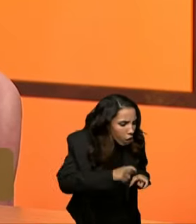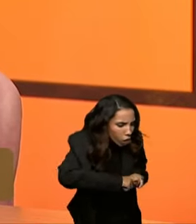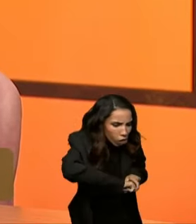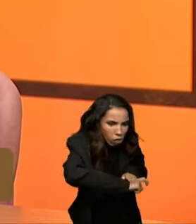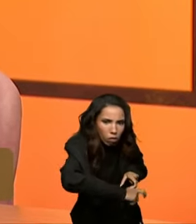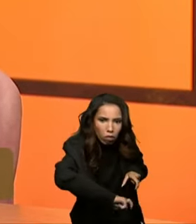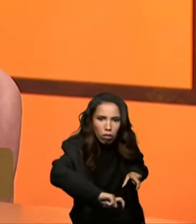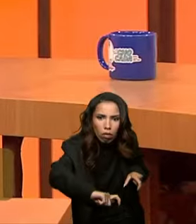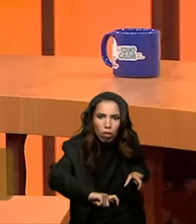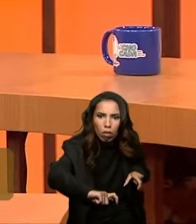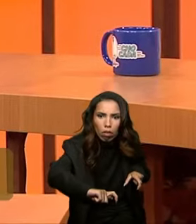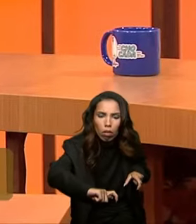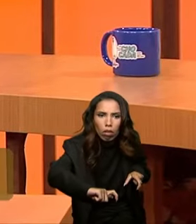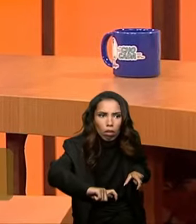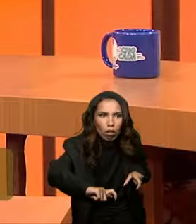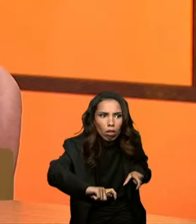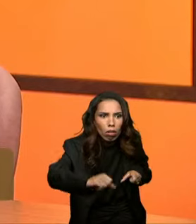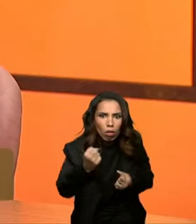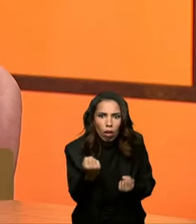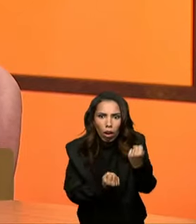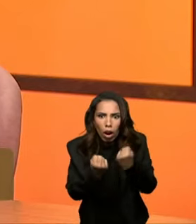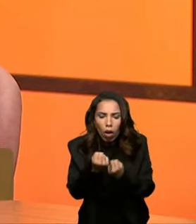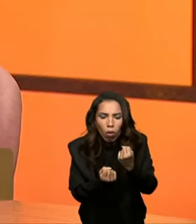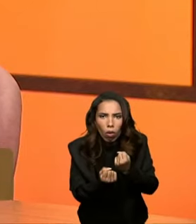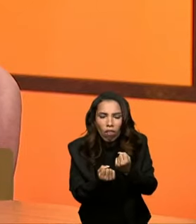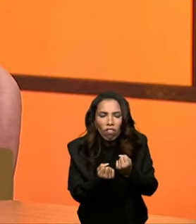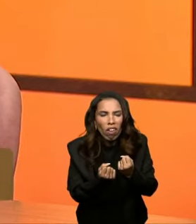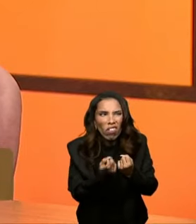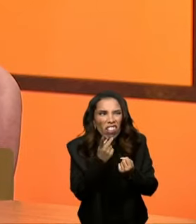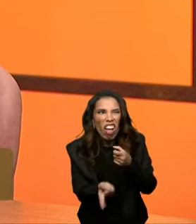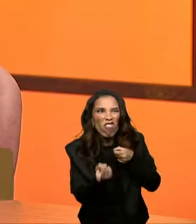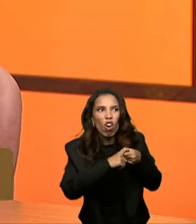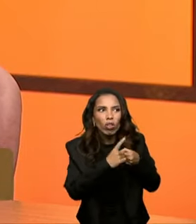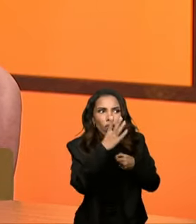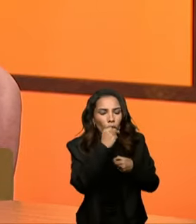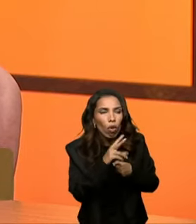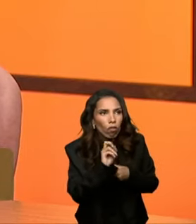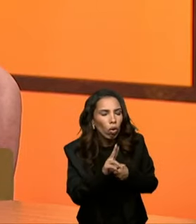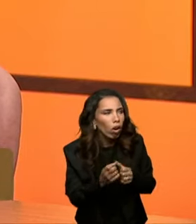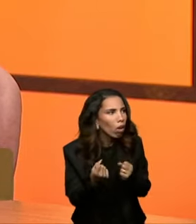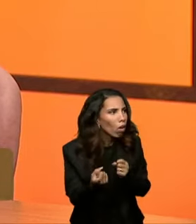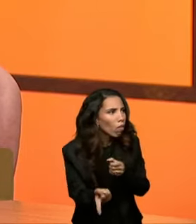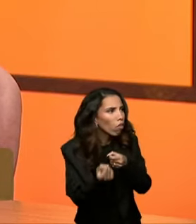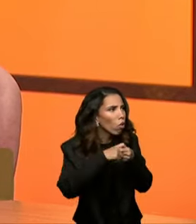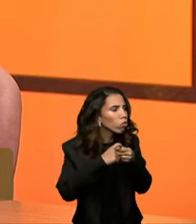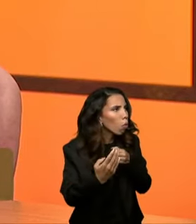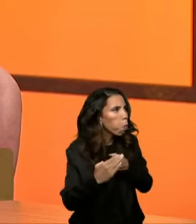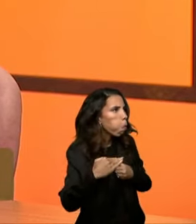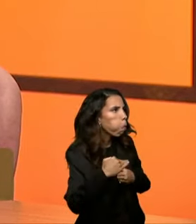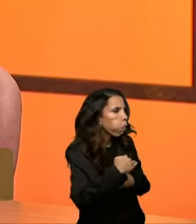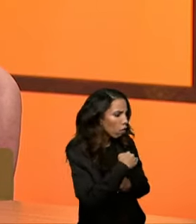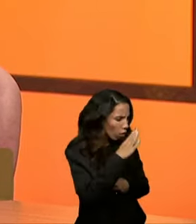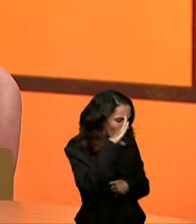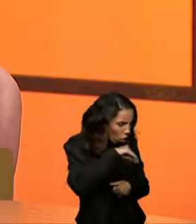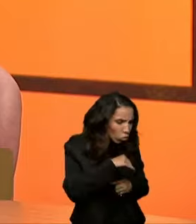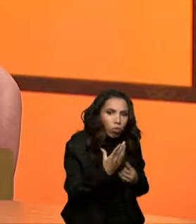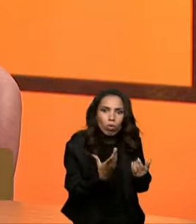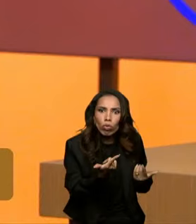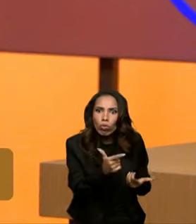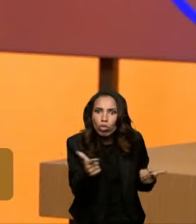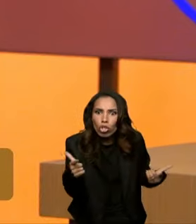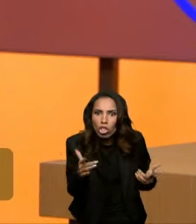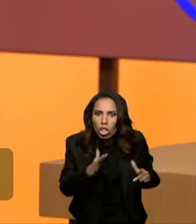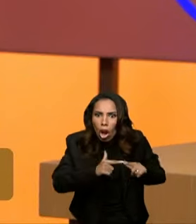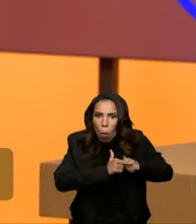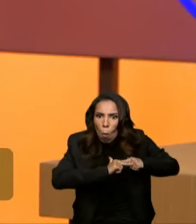Ah, isso é uma coisa impressionante. Agora, né, boa do Veríssimo, né? Que ele diz que a comida, né? Que a comida, o pano de prata é que vem quente e a comida vem gelada. Vem gelada,